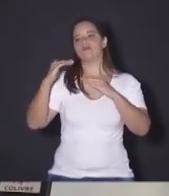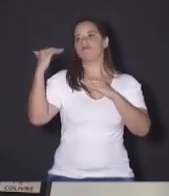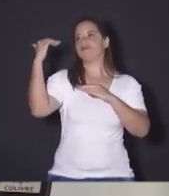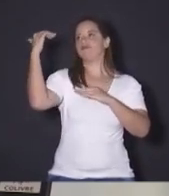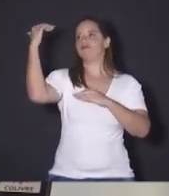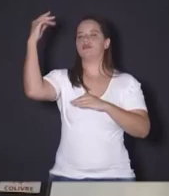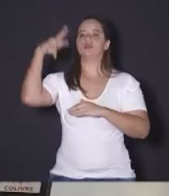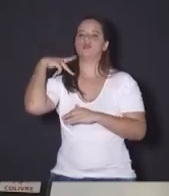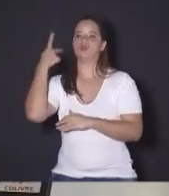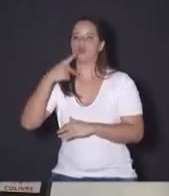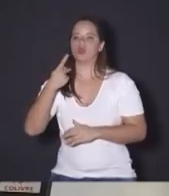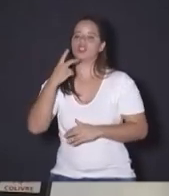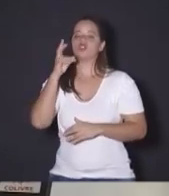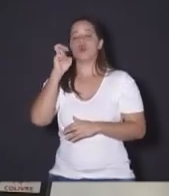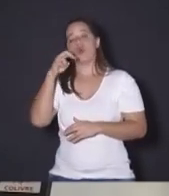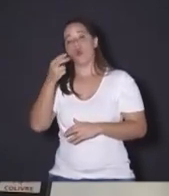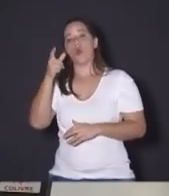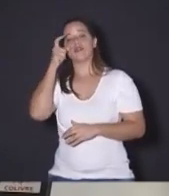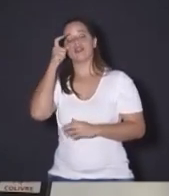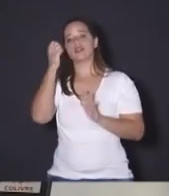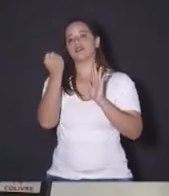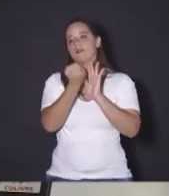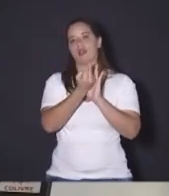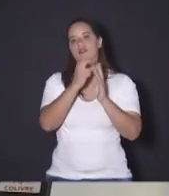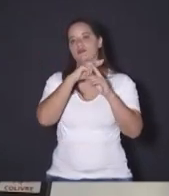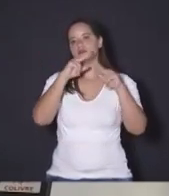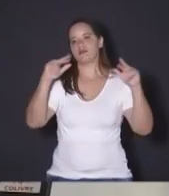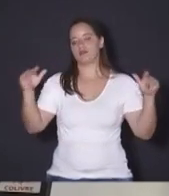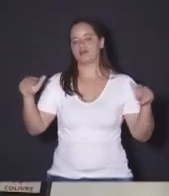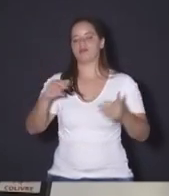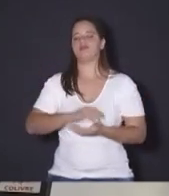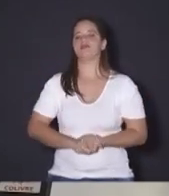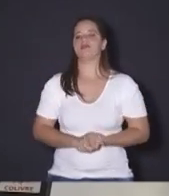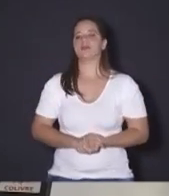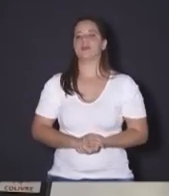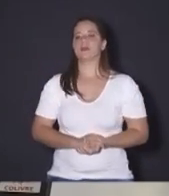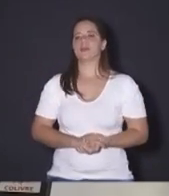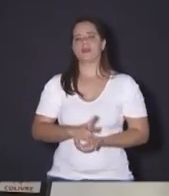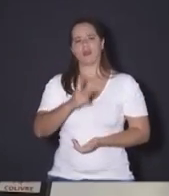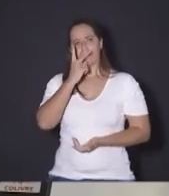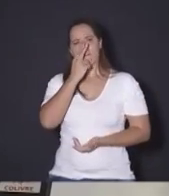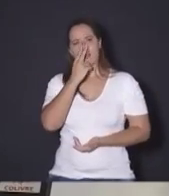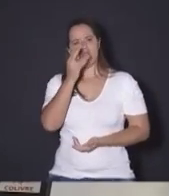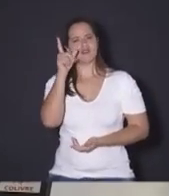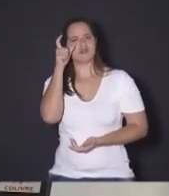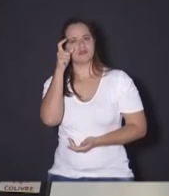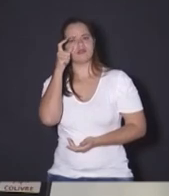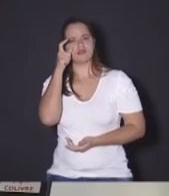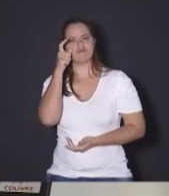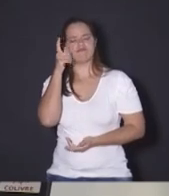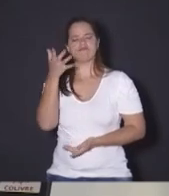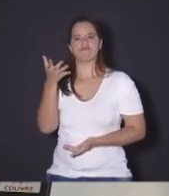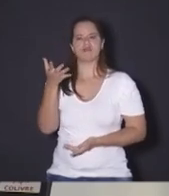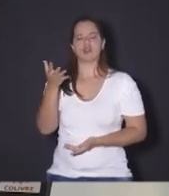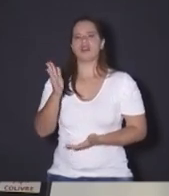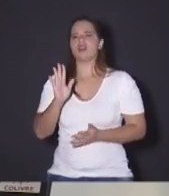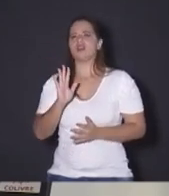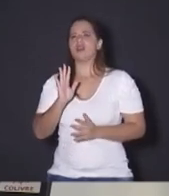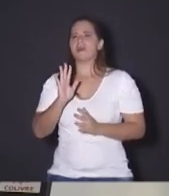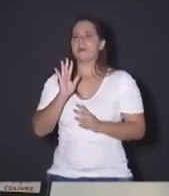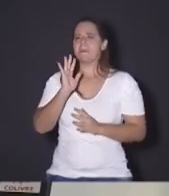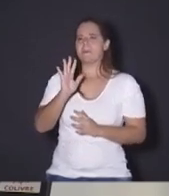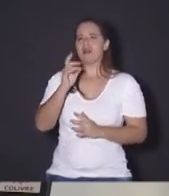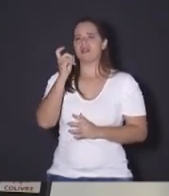políticas ou interesse em marcas etc terá é isso até parece interessante não é mais a